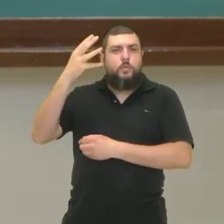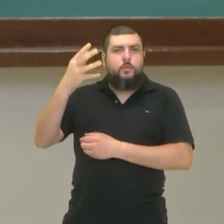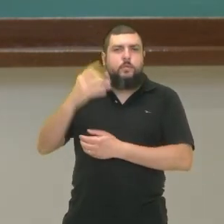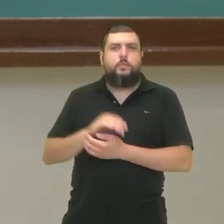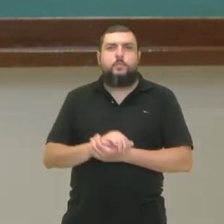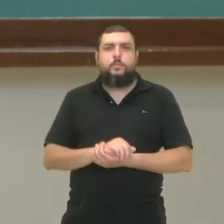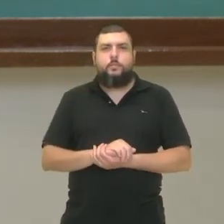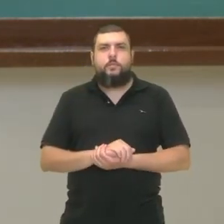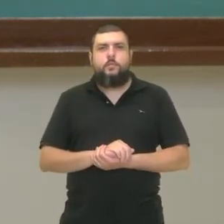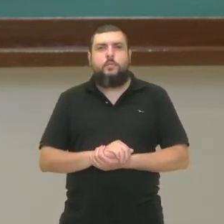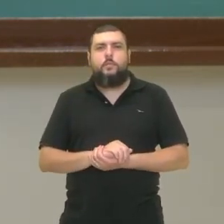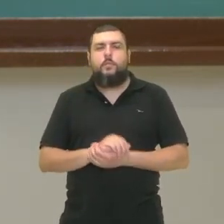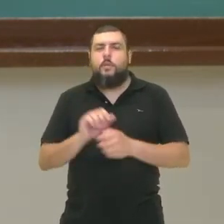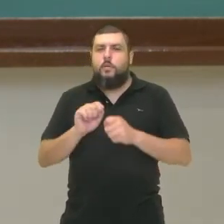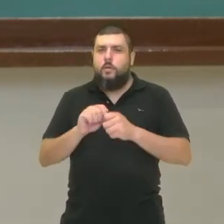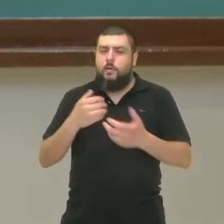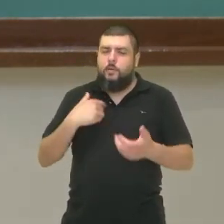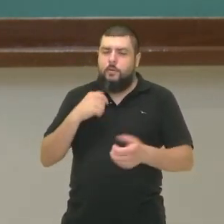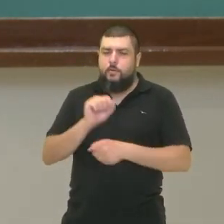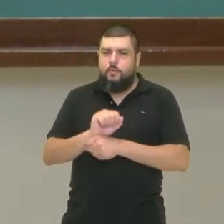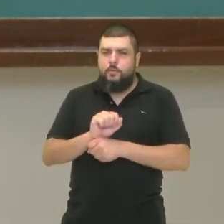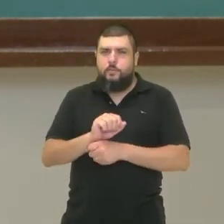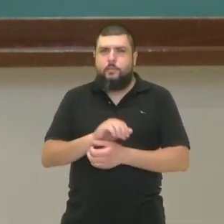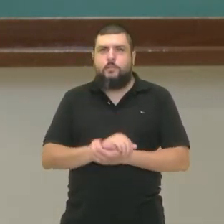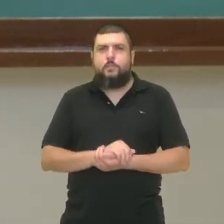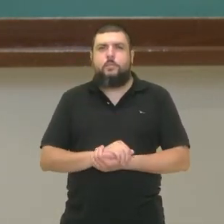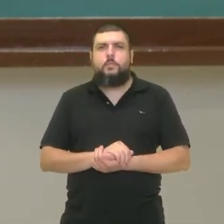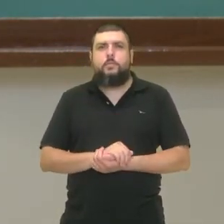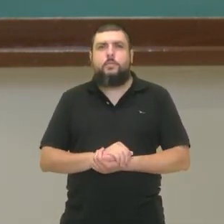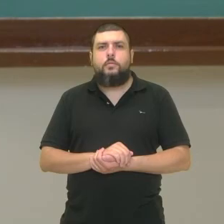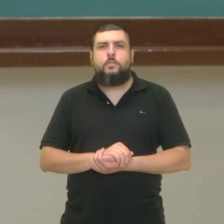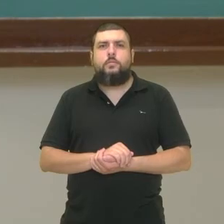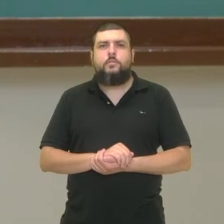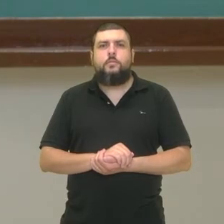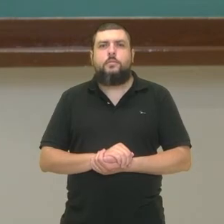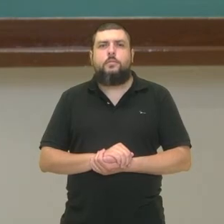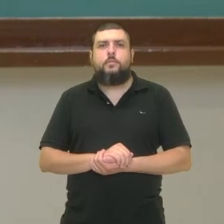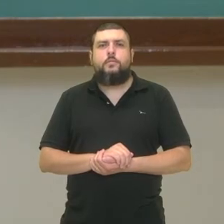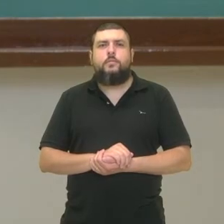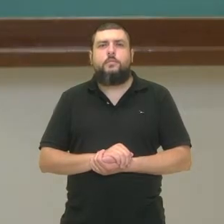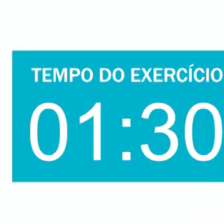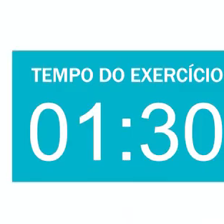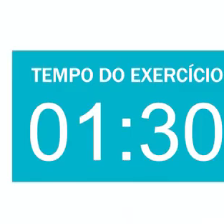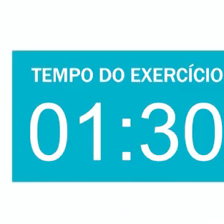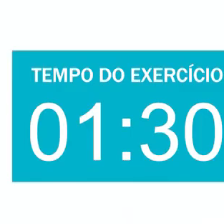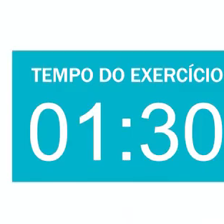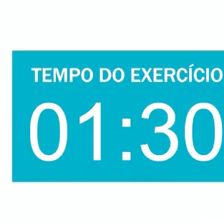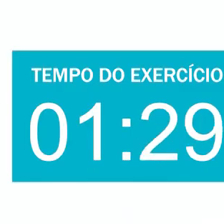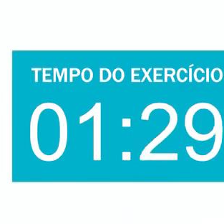Combinado? Então faz aí, que eu te aguardo aqui, sempre!